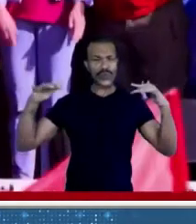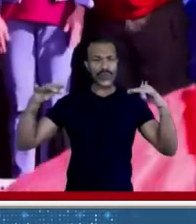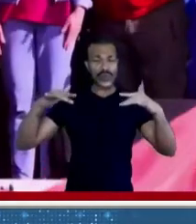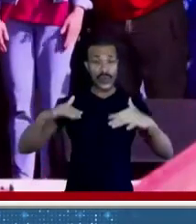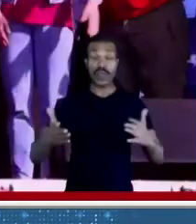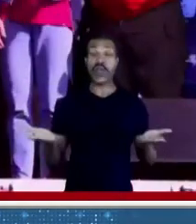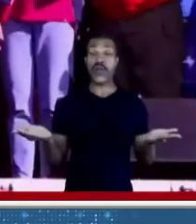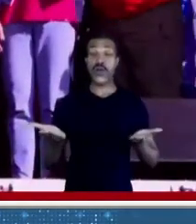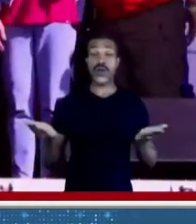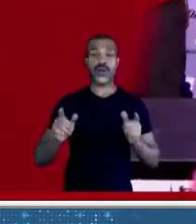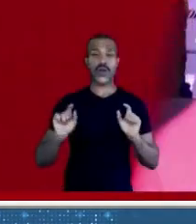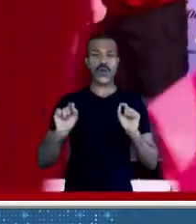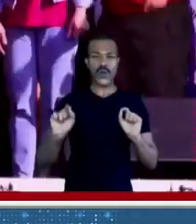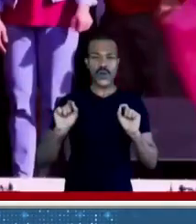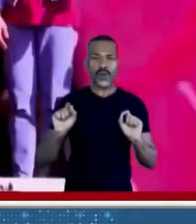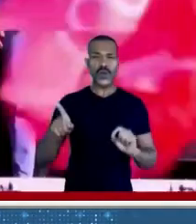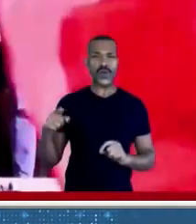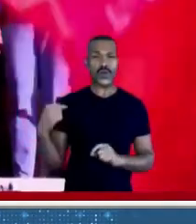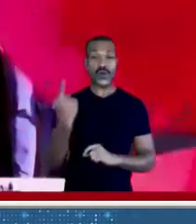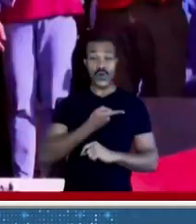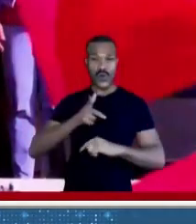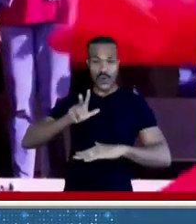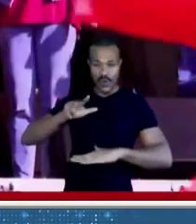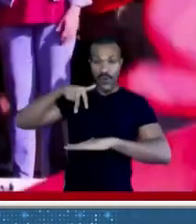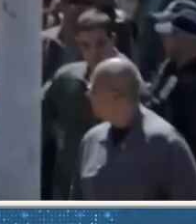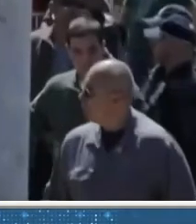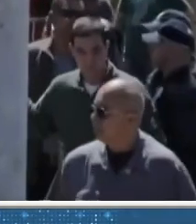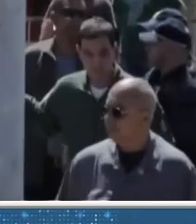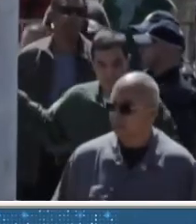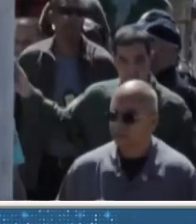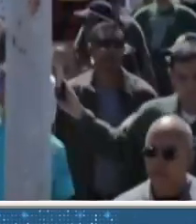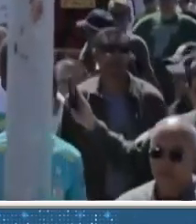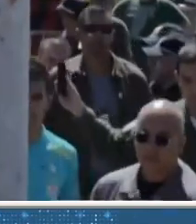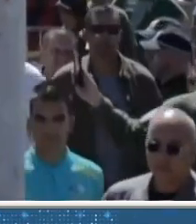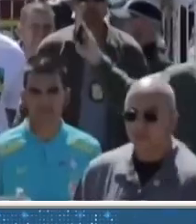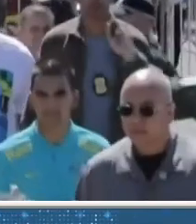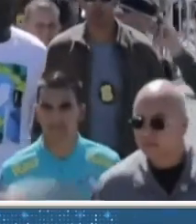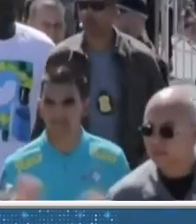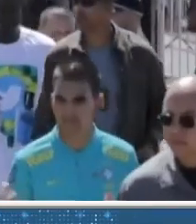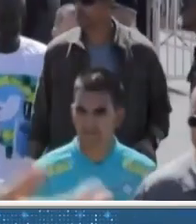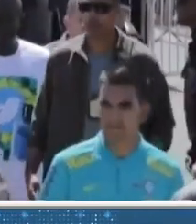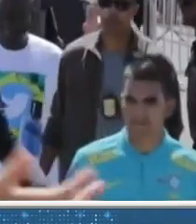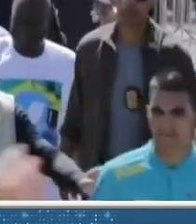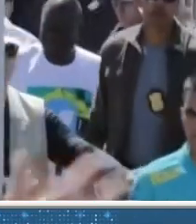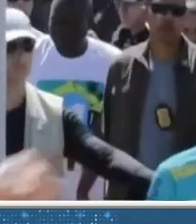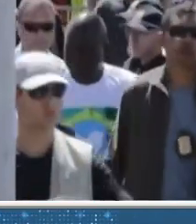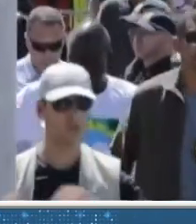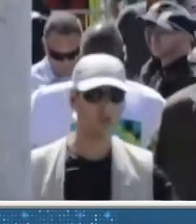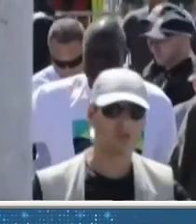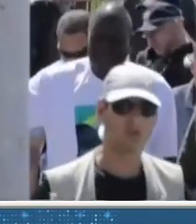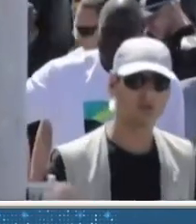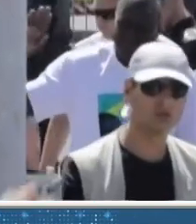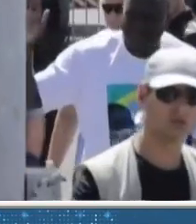sobre as propostas. Eu vi ontem a fala do ex-presidente Lula, dizendo, ele fez um